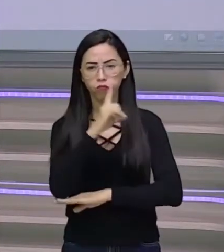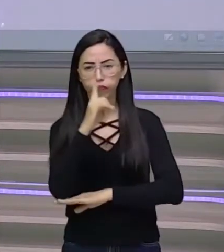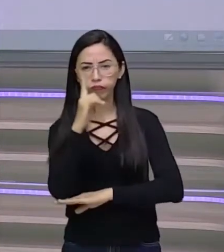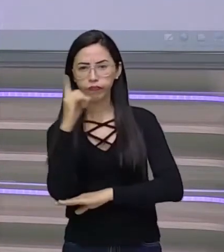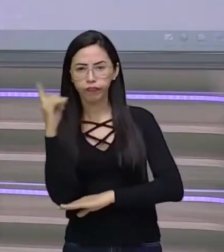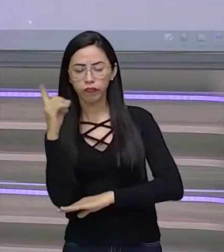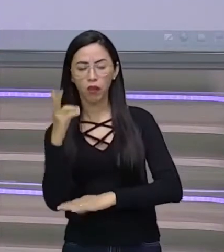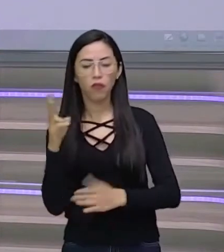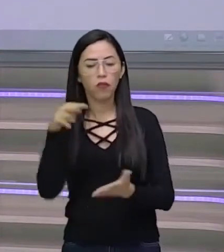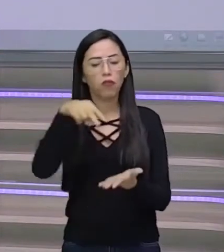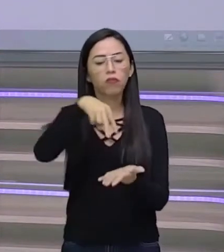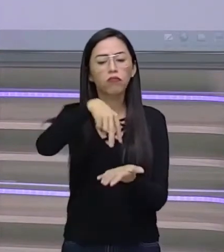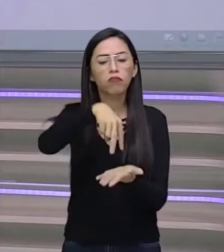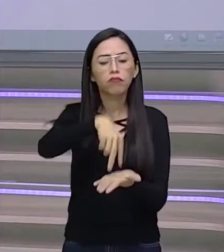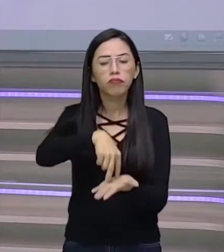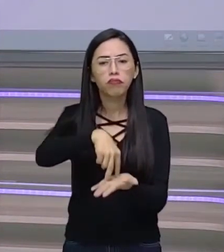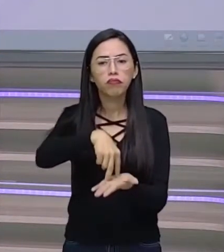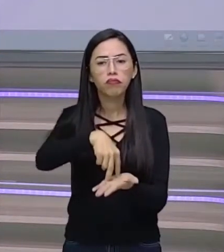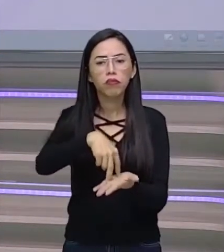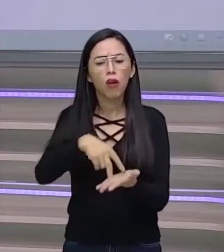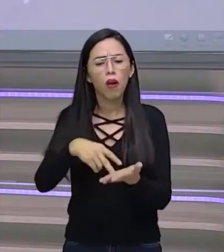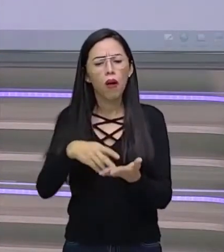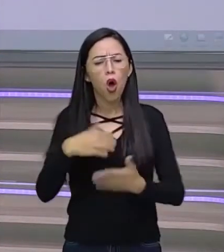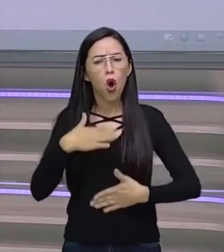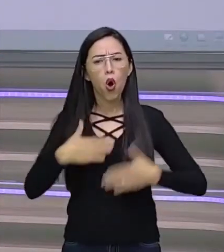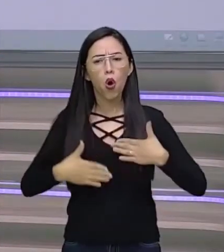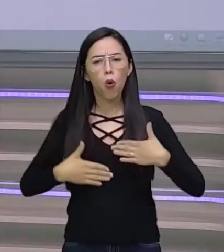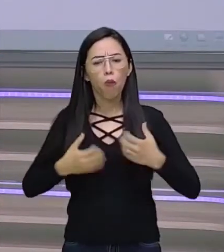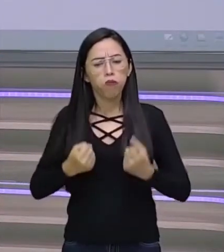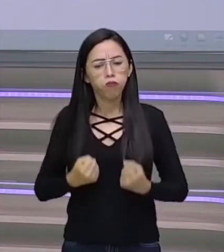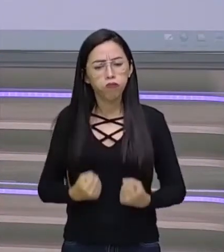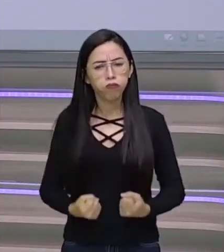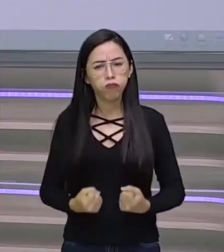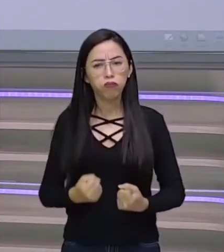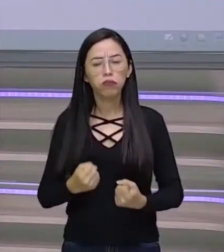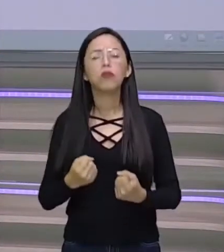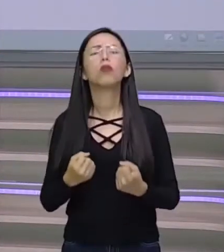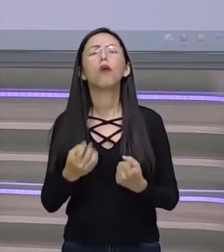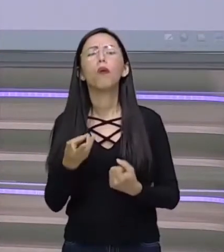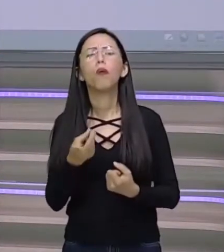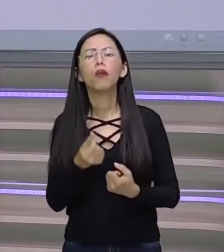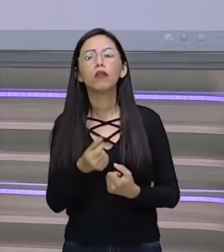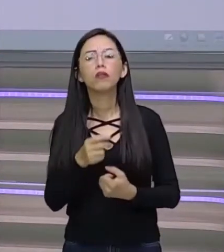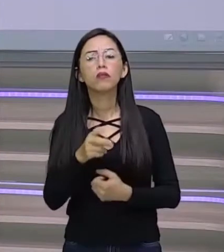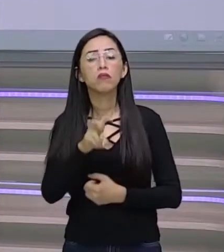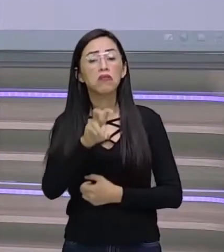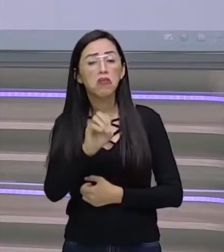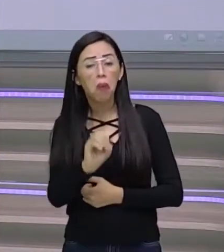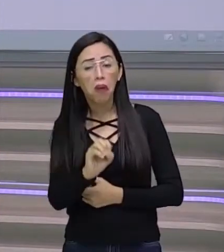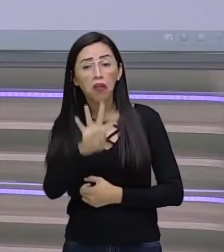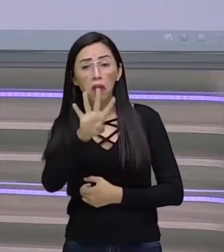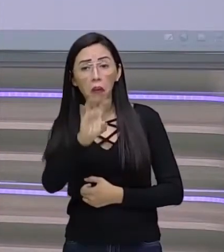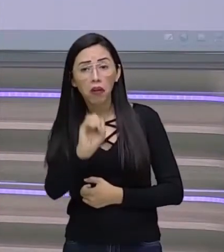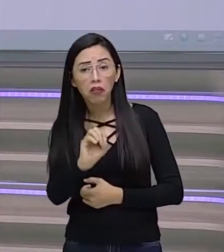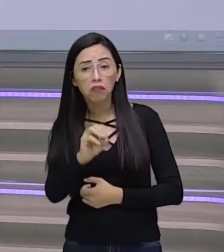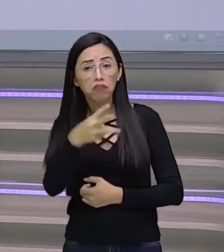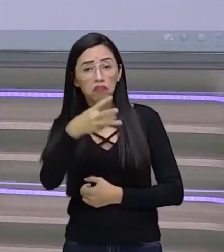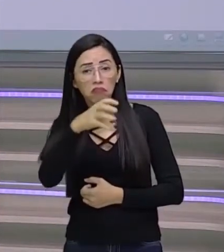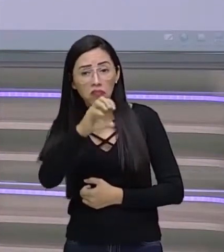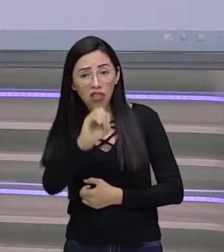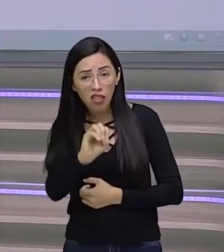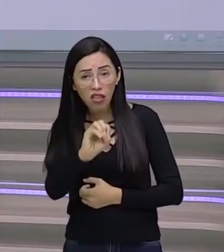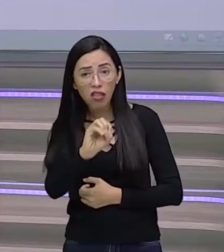Quantas gramas você tem? 50 quilogramas, 60, 30, 20, vocês são crianças, a massa de vocês é